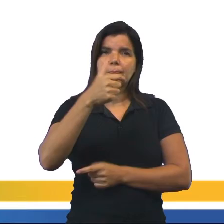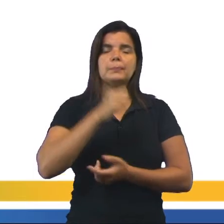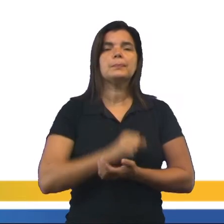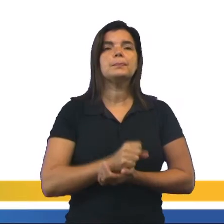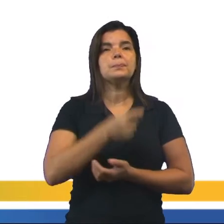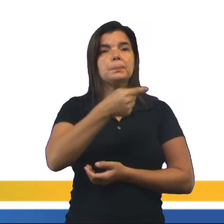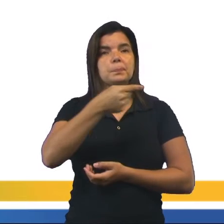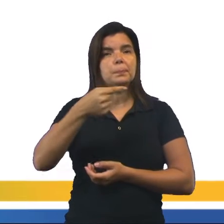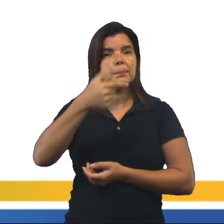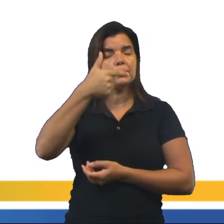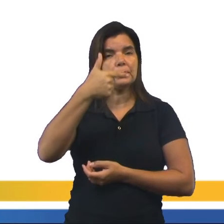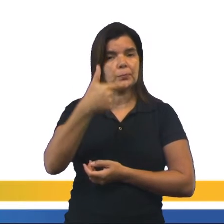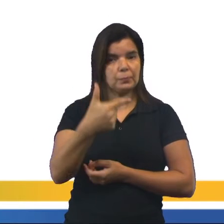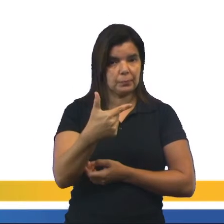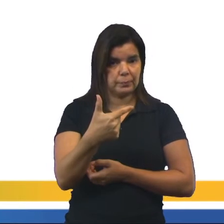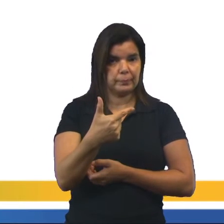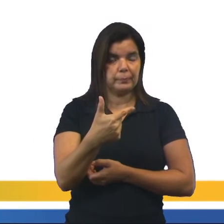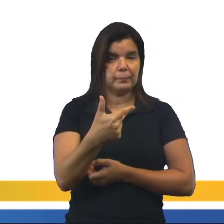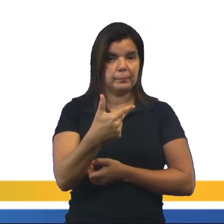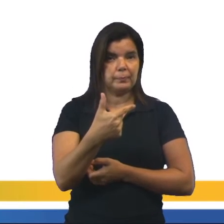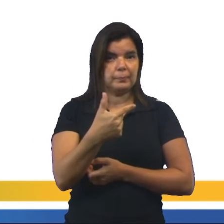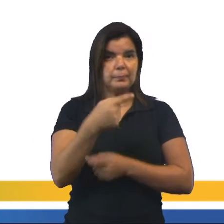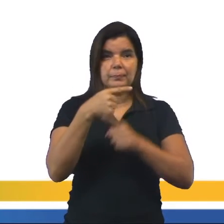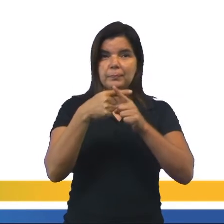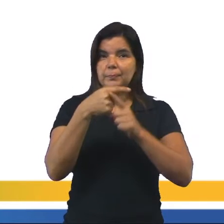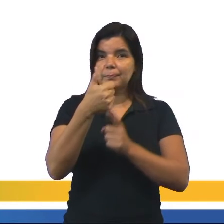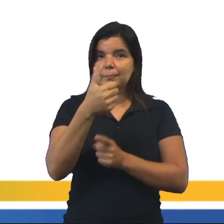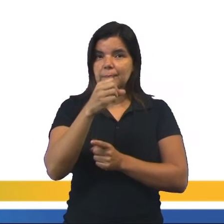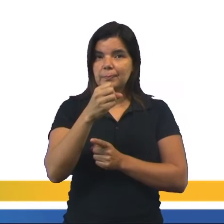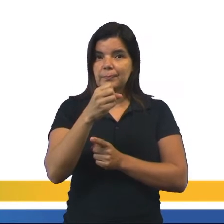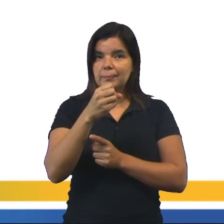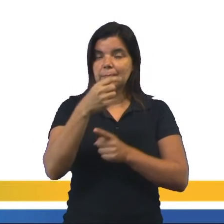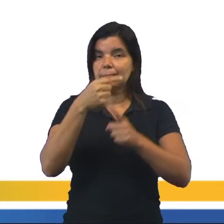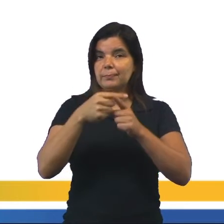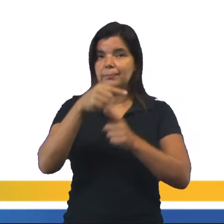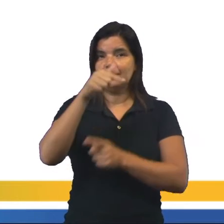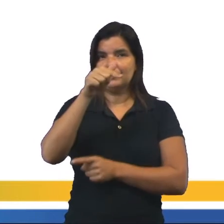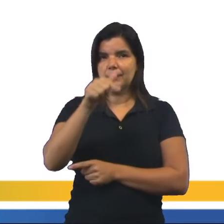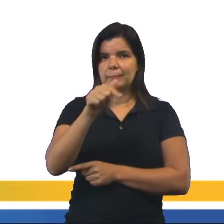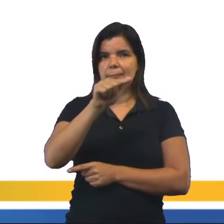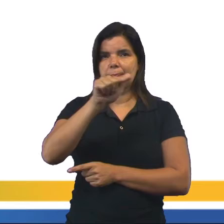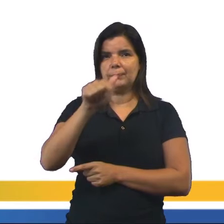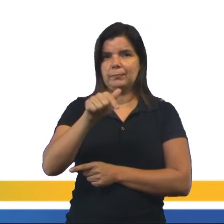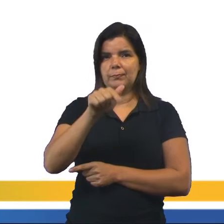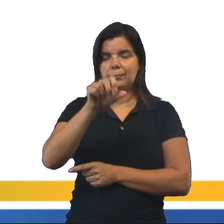7,82 ao quadrado menos 2 vezes 10 vezes